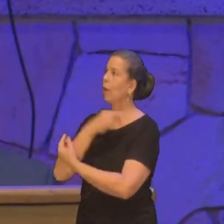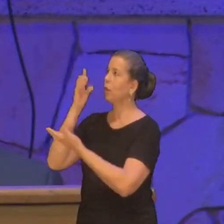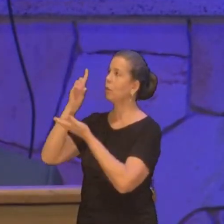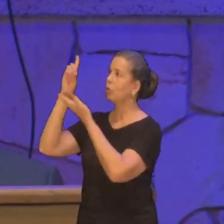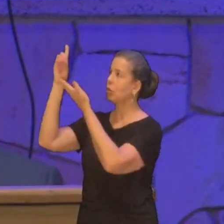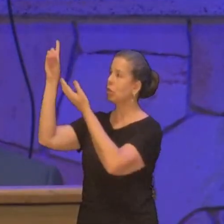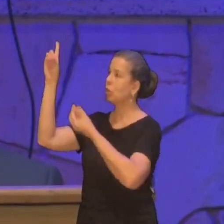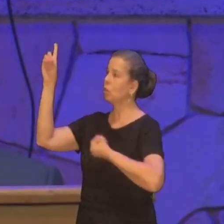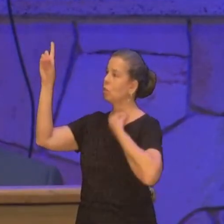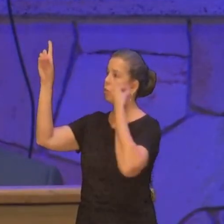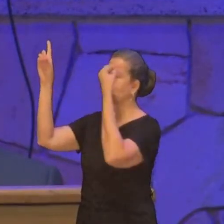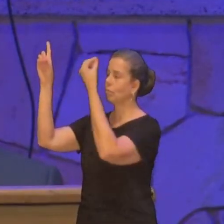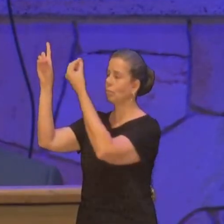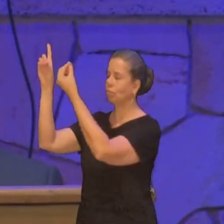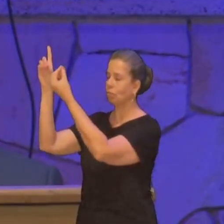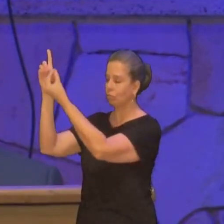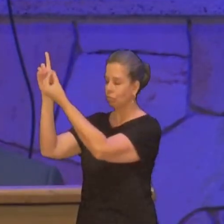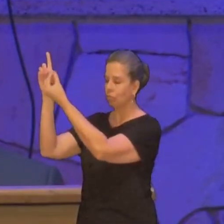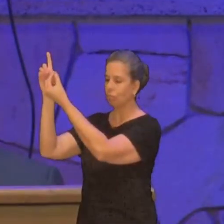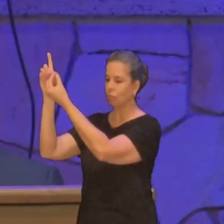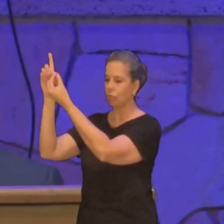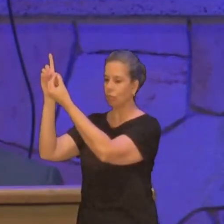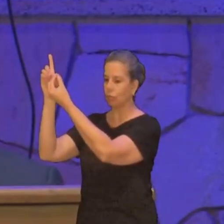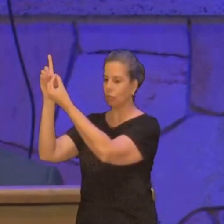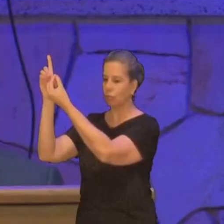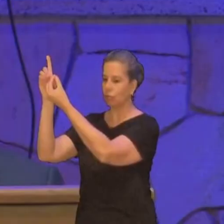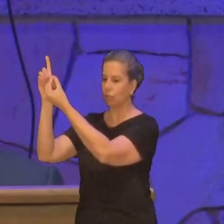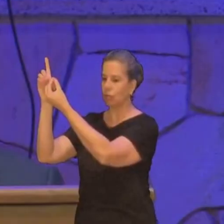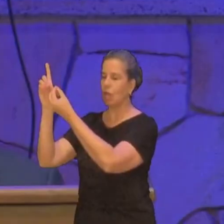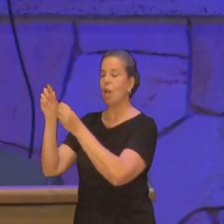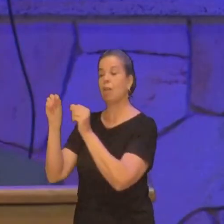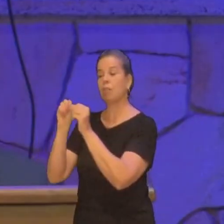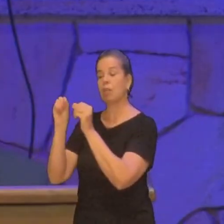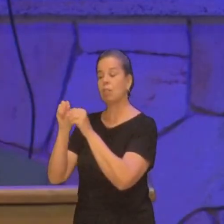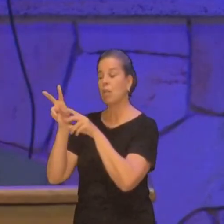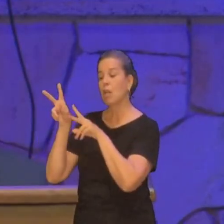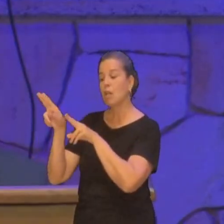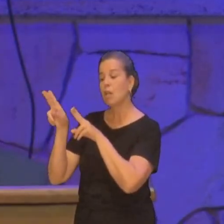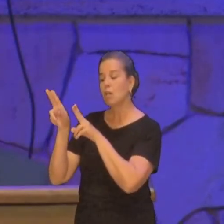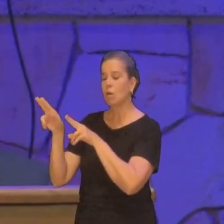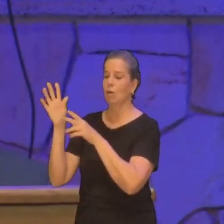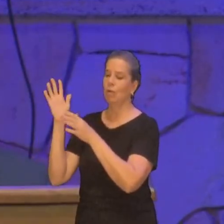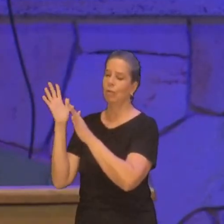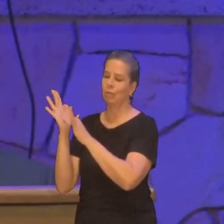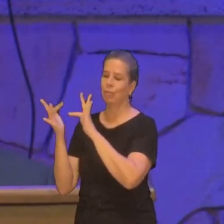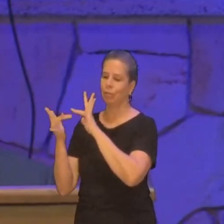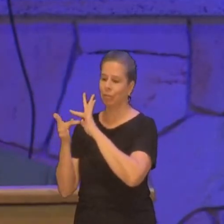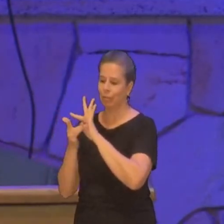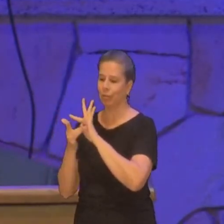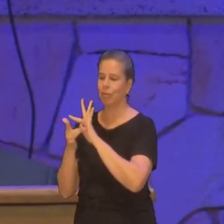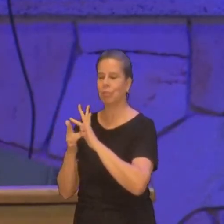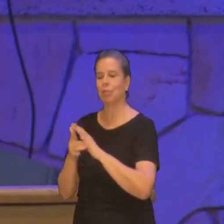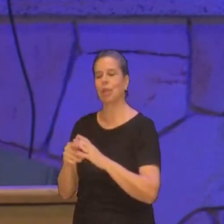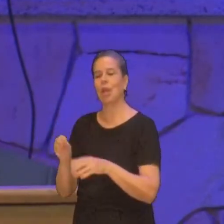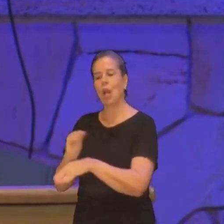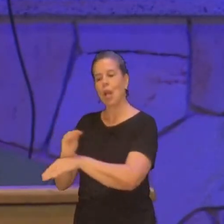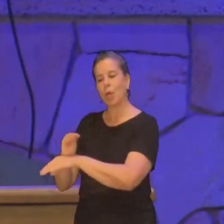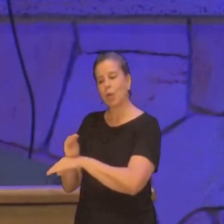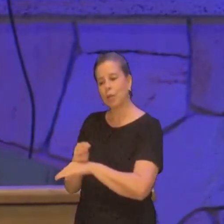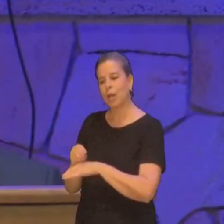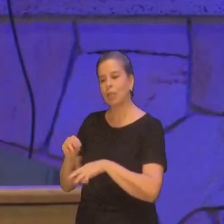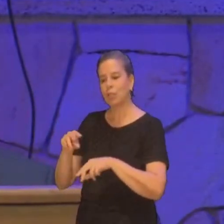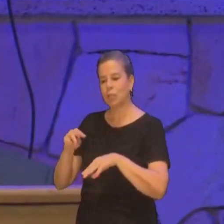entregar a nossa vida para o reino de Deus é agir assim como Ele agiria. É cuidar das viúvas, dos